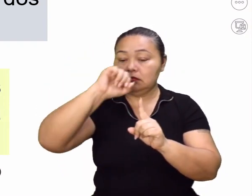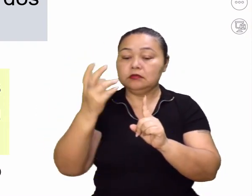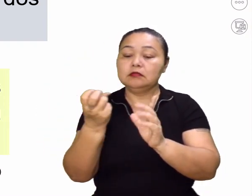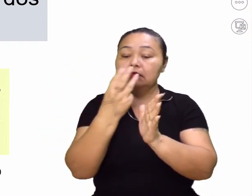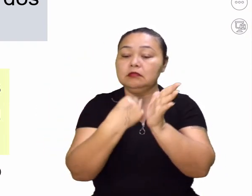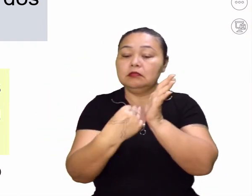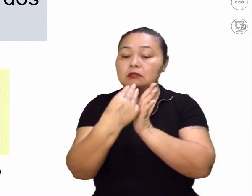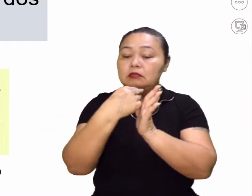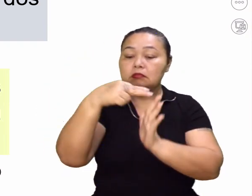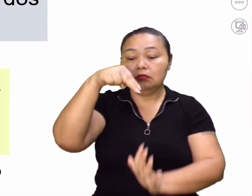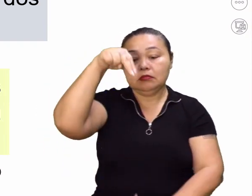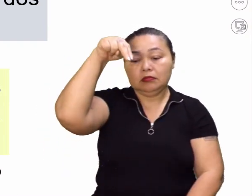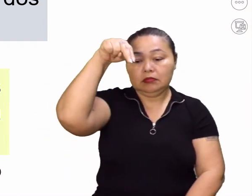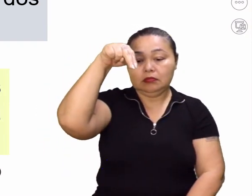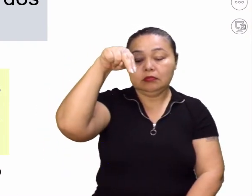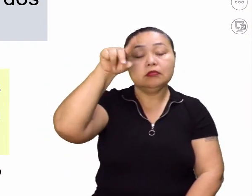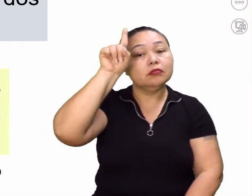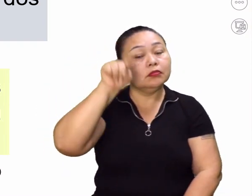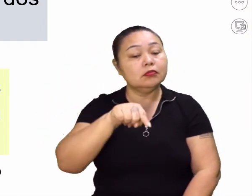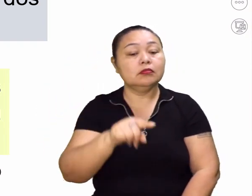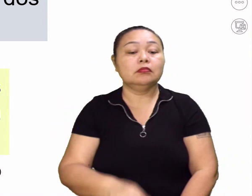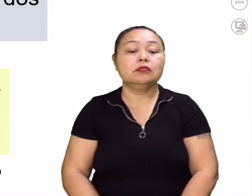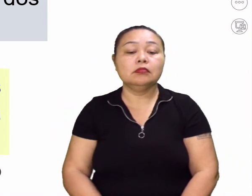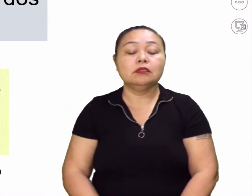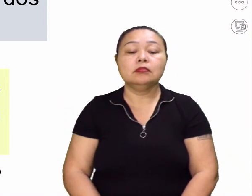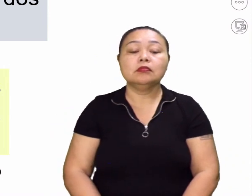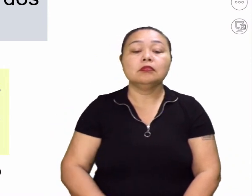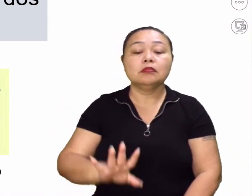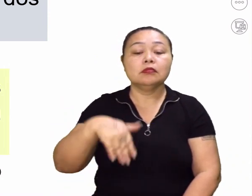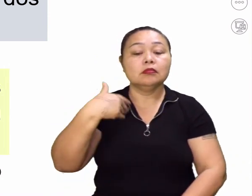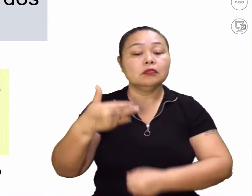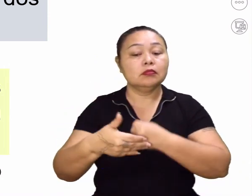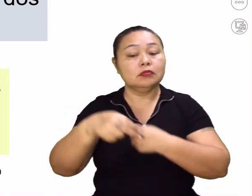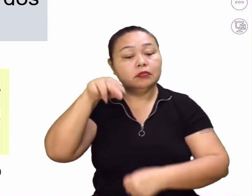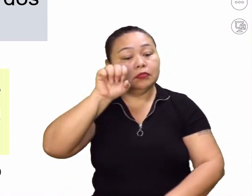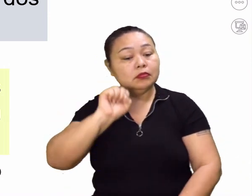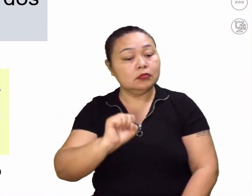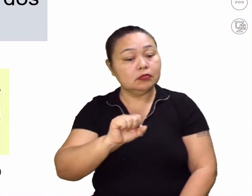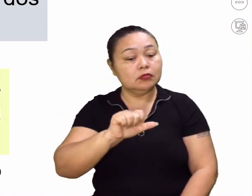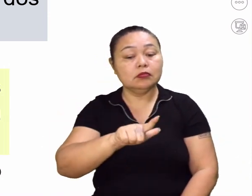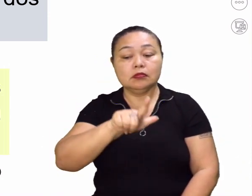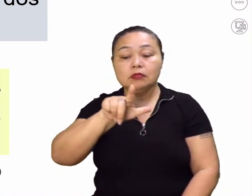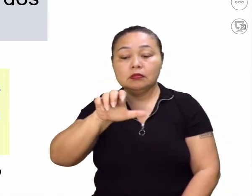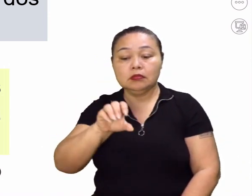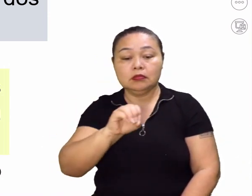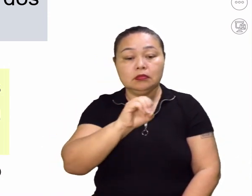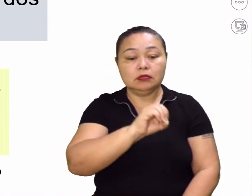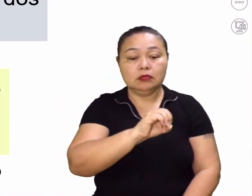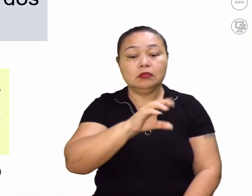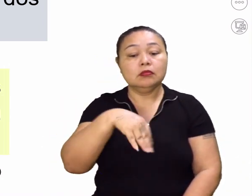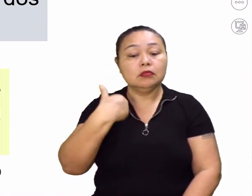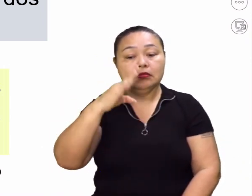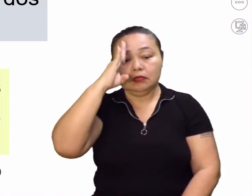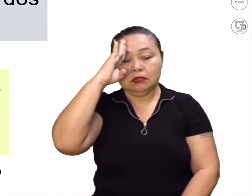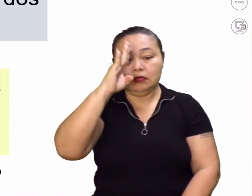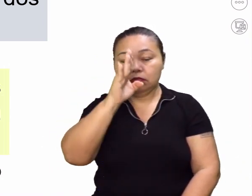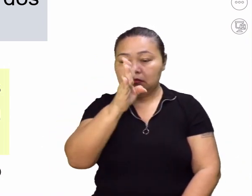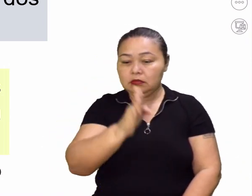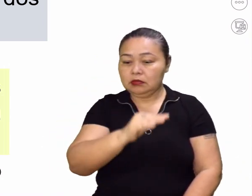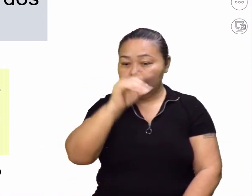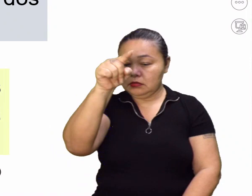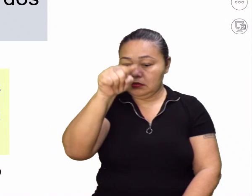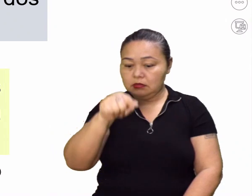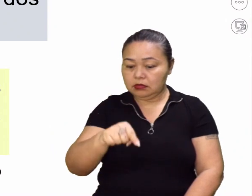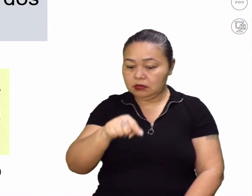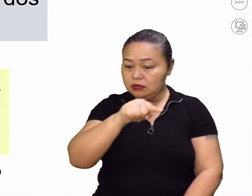pelo menos onde é o norte. Exato. Tomando por base as direções norte e sul, leste e oeste, como os principais pontos